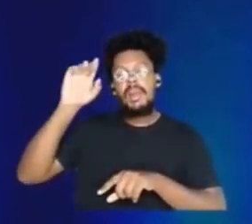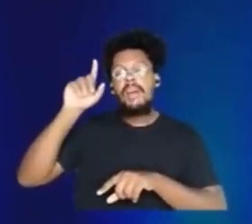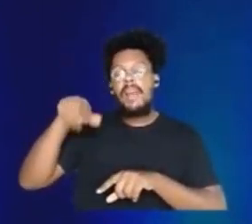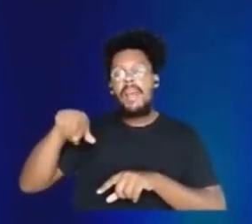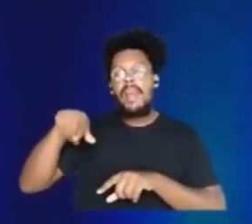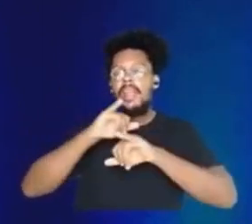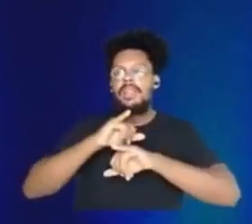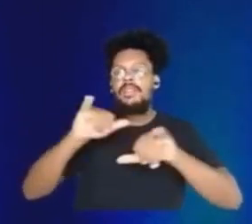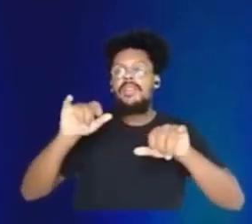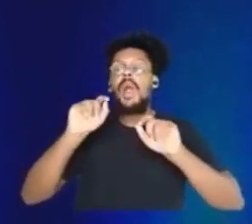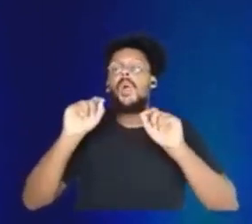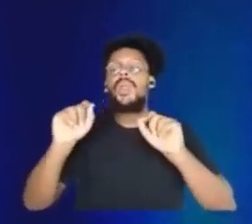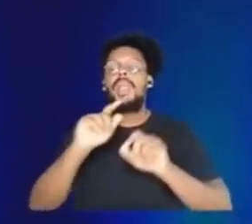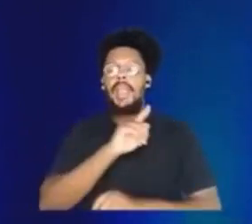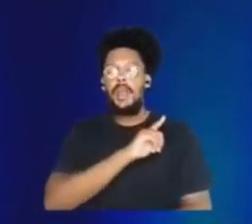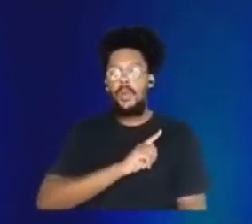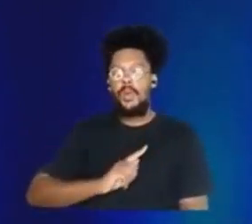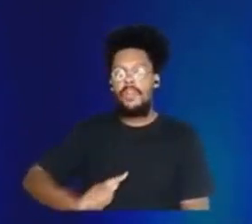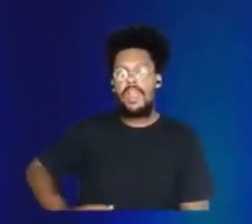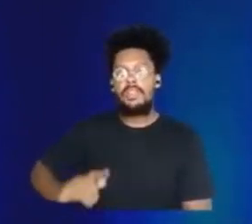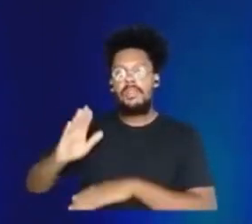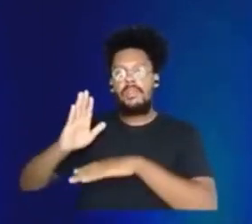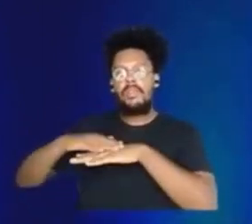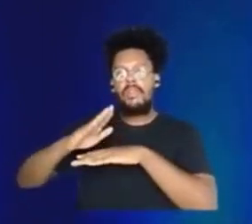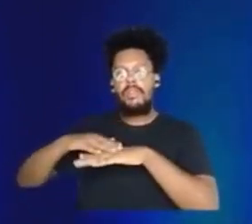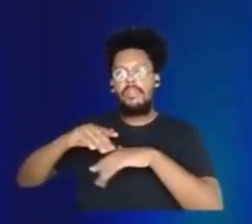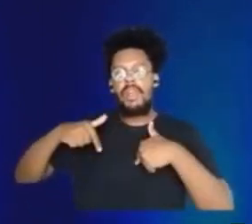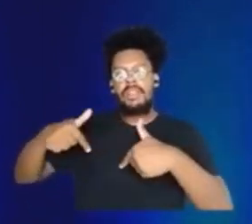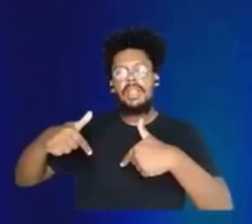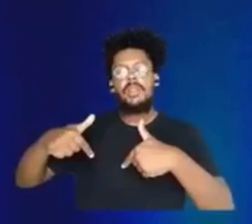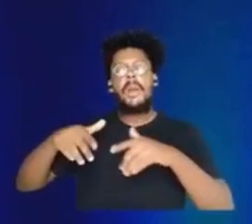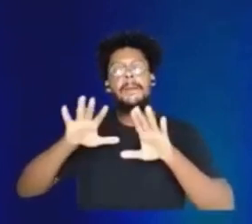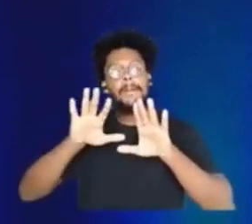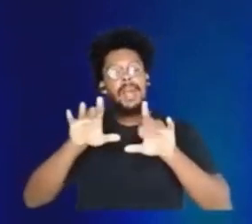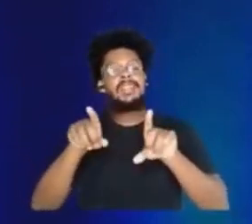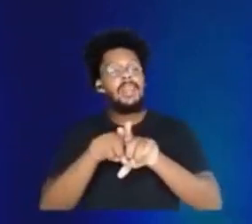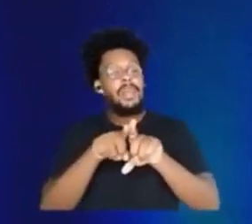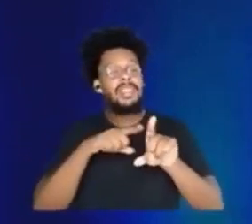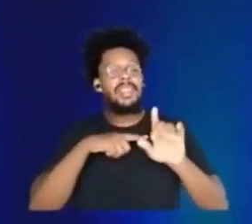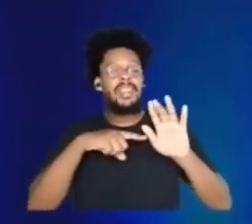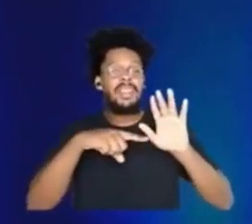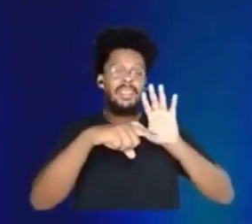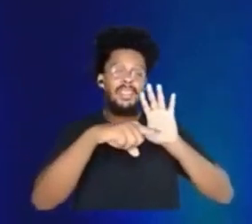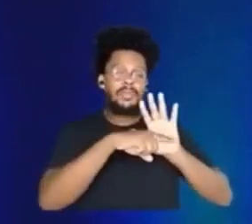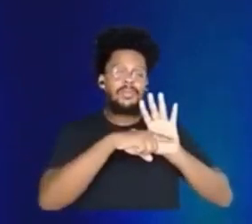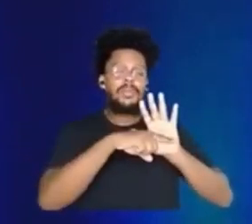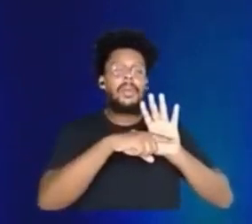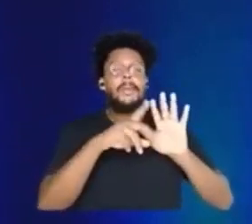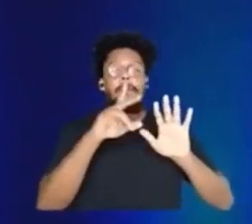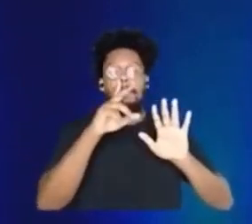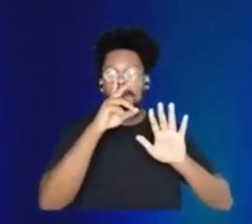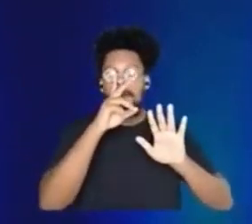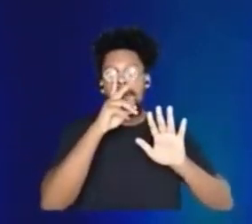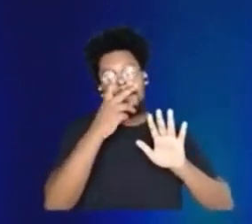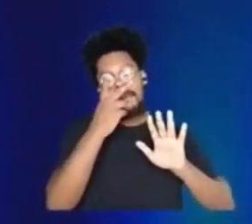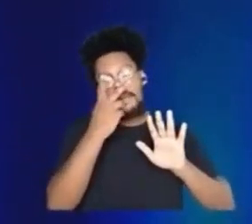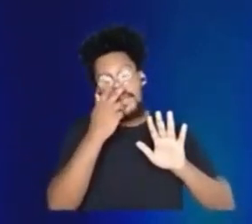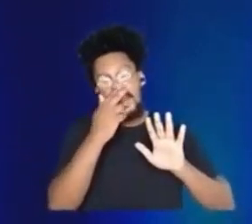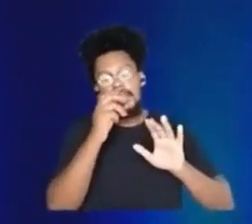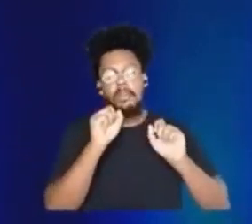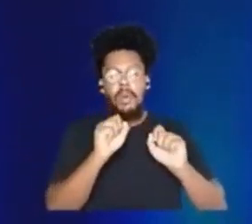tem uma externalidade, pode ser positiva ou negativa, de fortalecer ou enfraquecer determinados atores no